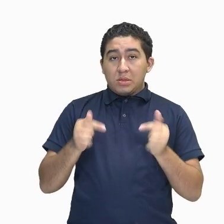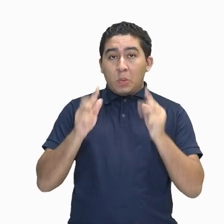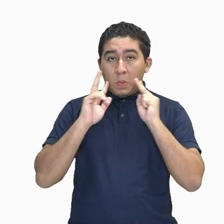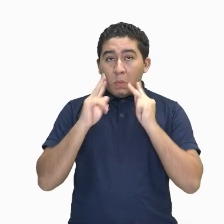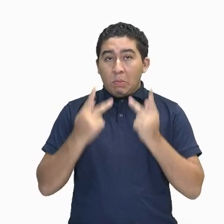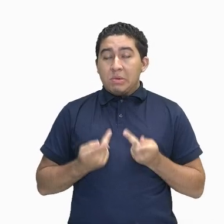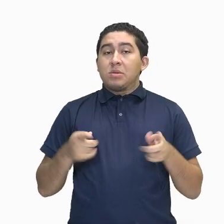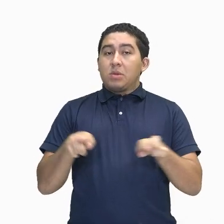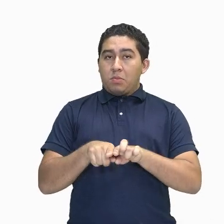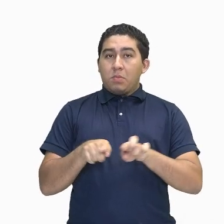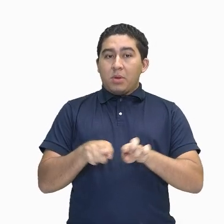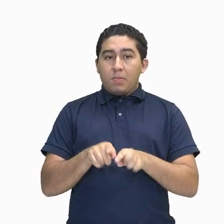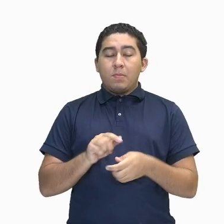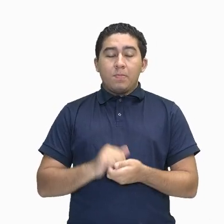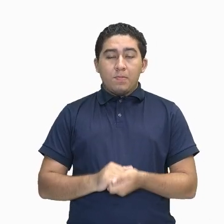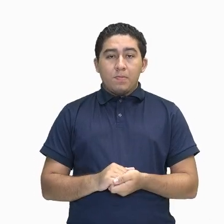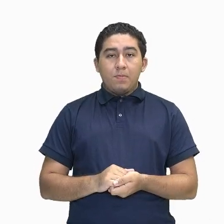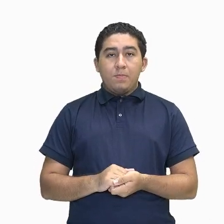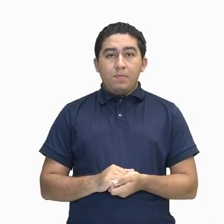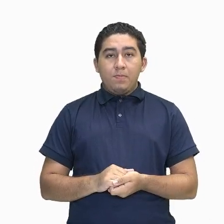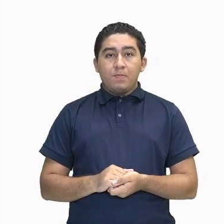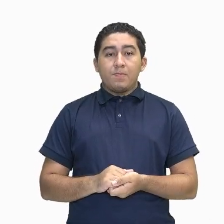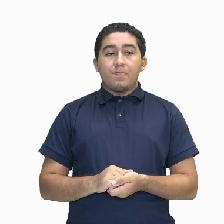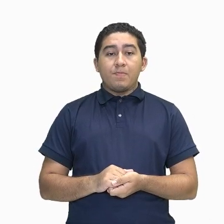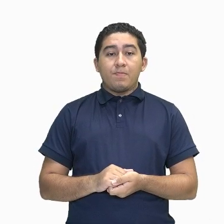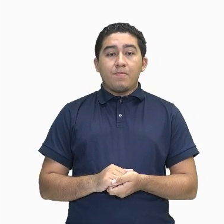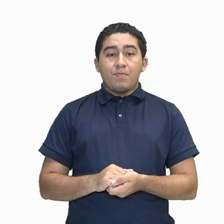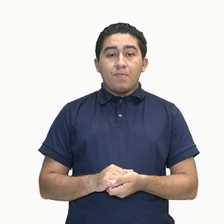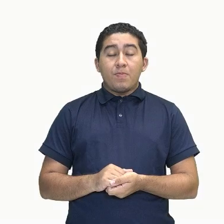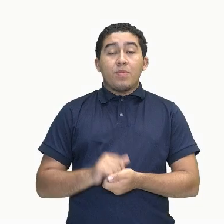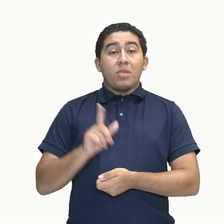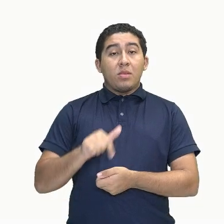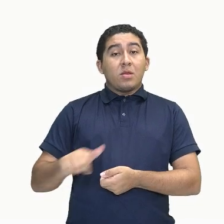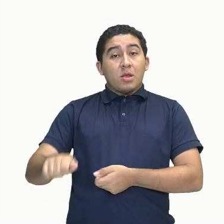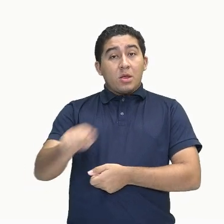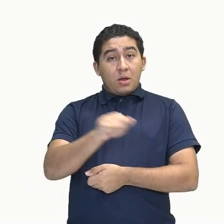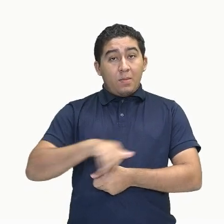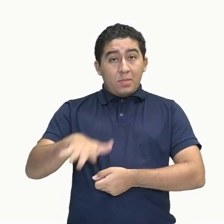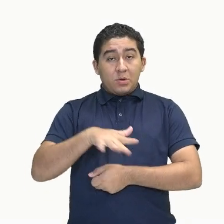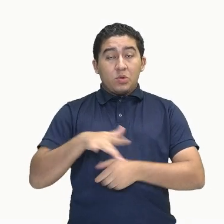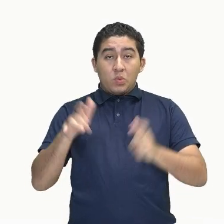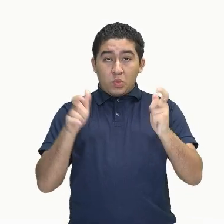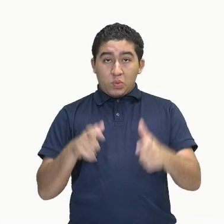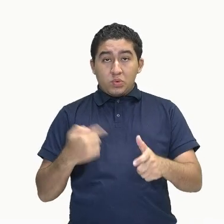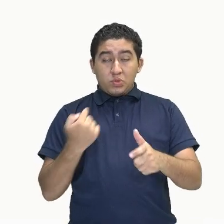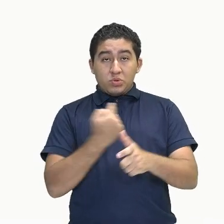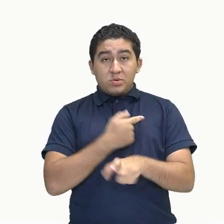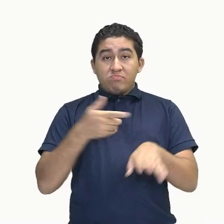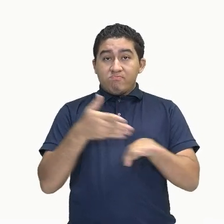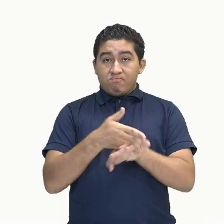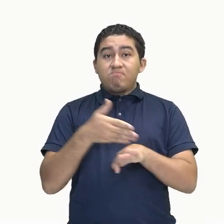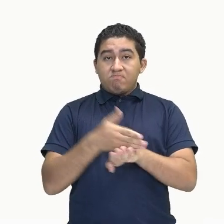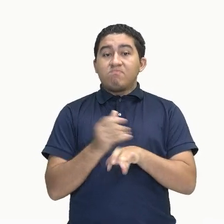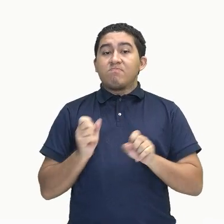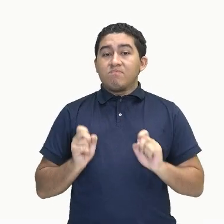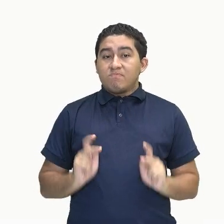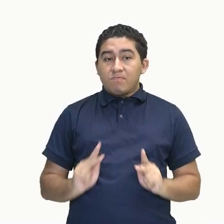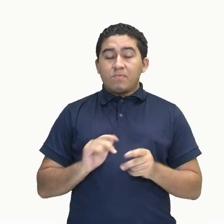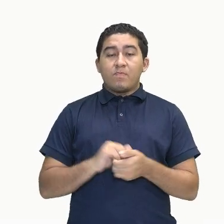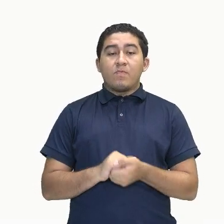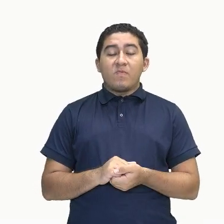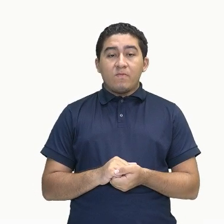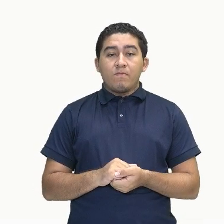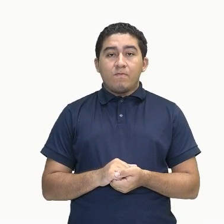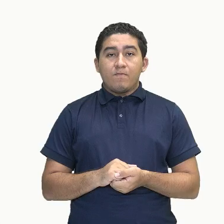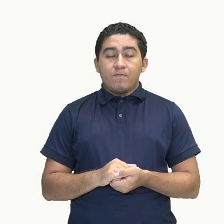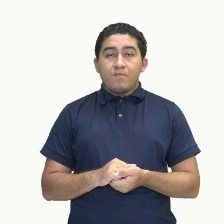ação humana, né? Então é o espaço onde estamos inseridos, tá bom? Então, esse aí é